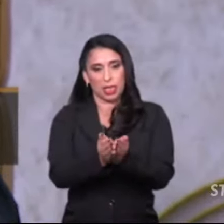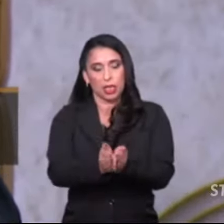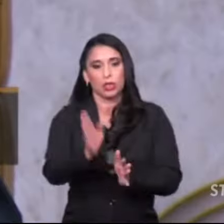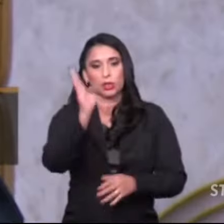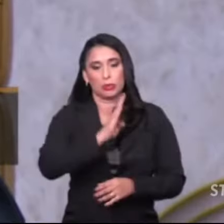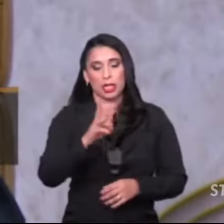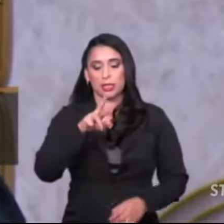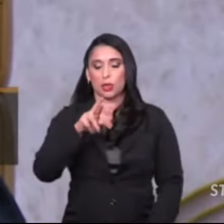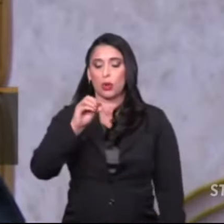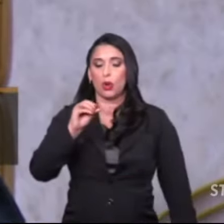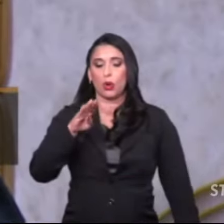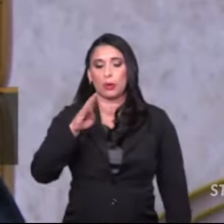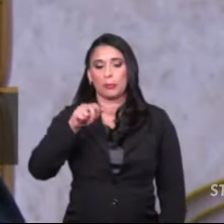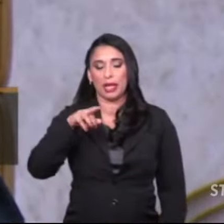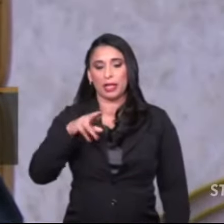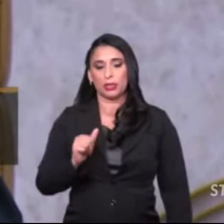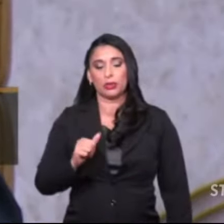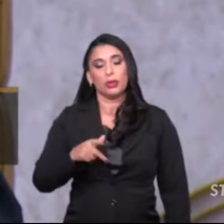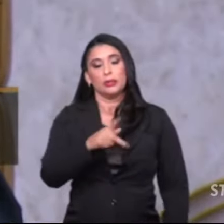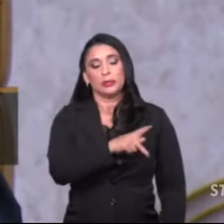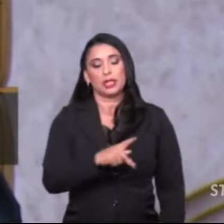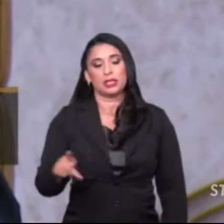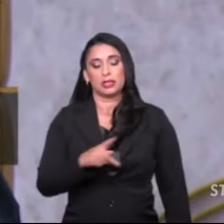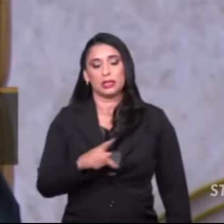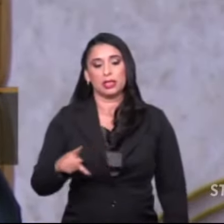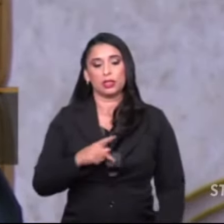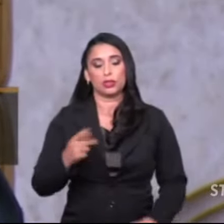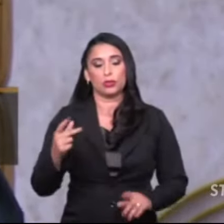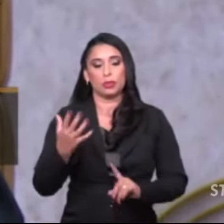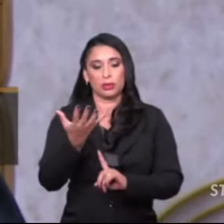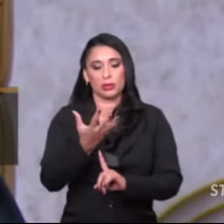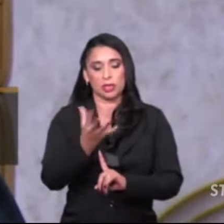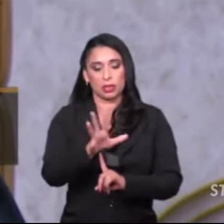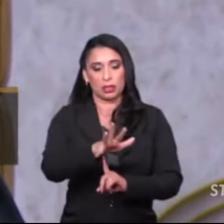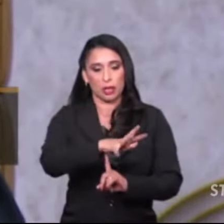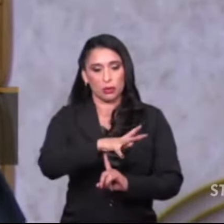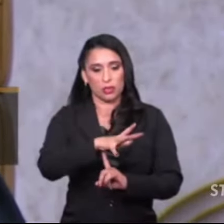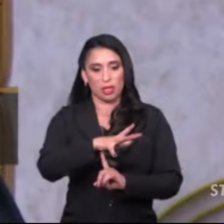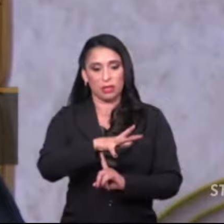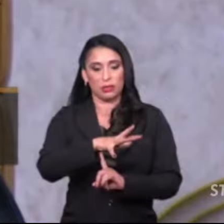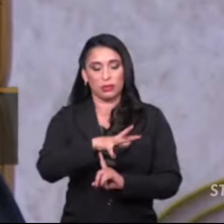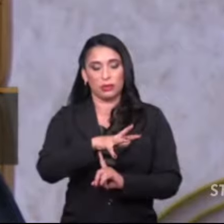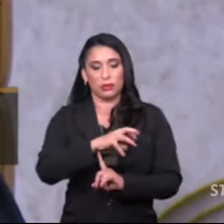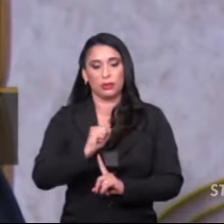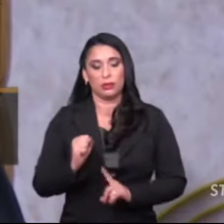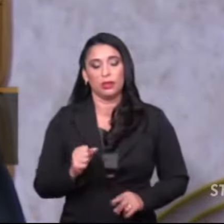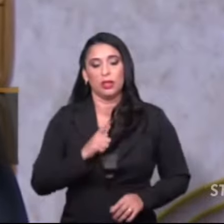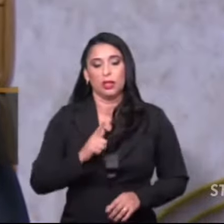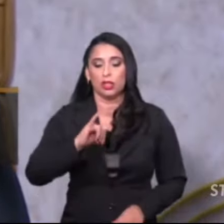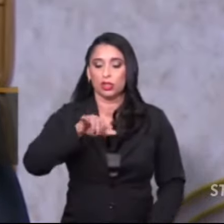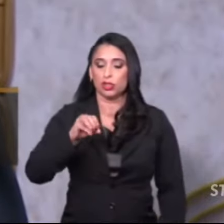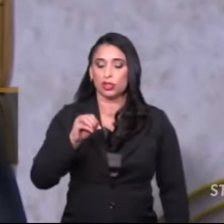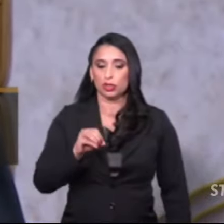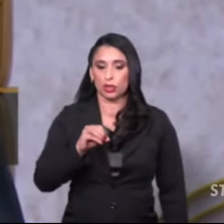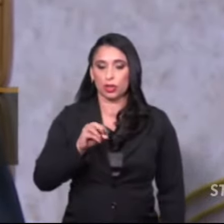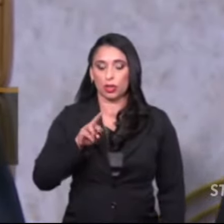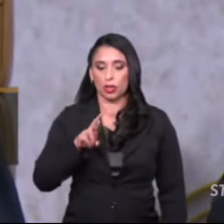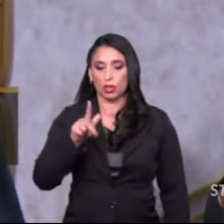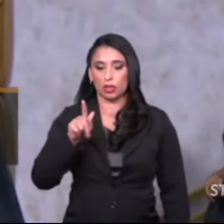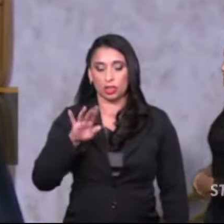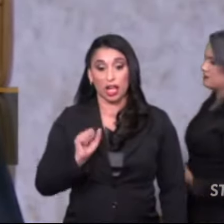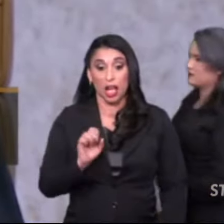Campos Neto, Presidente do Banco Central, e o Advogado-Geral da União, Ministro Jorge Messias. Está quase para o senhor fazer uma